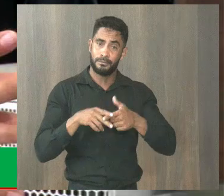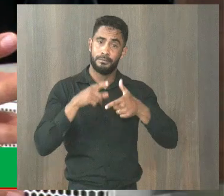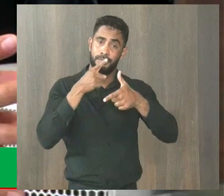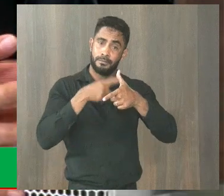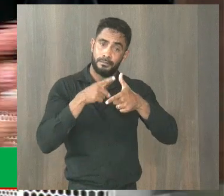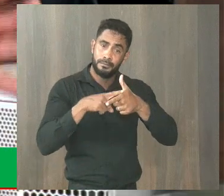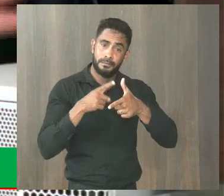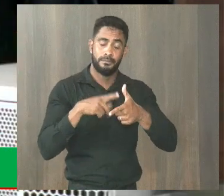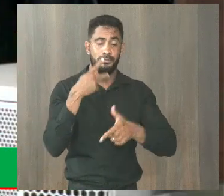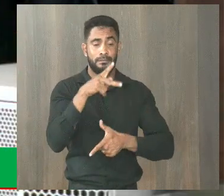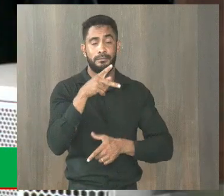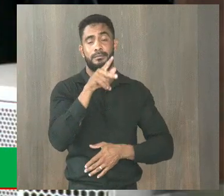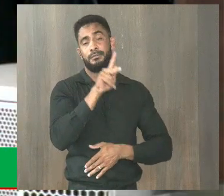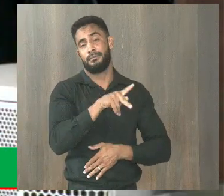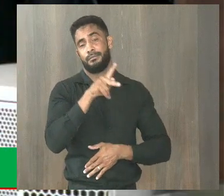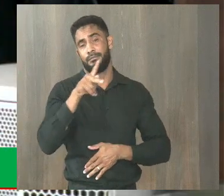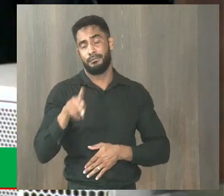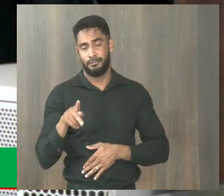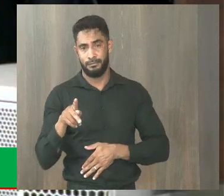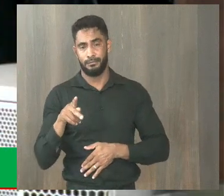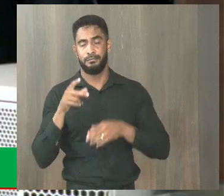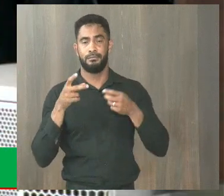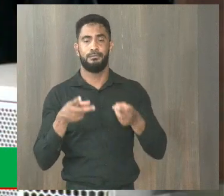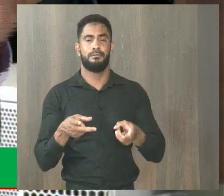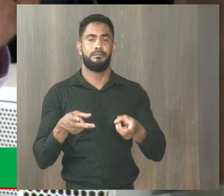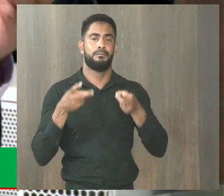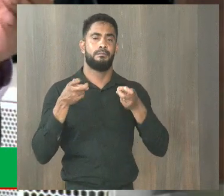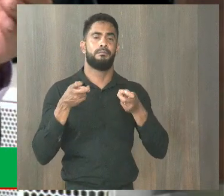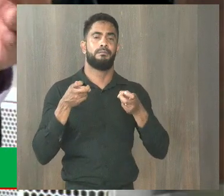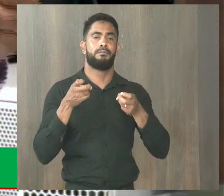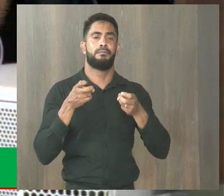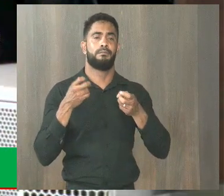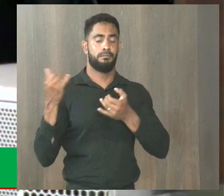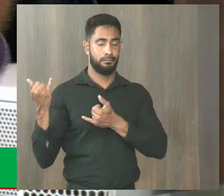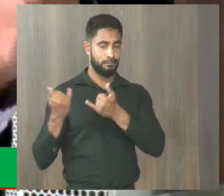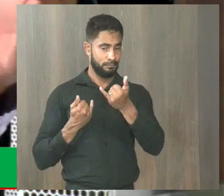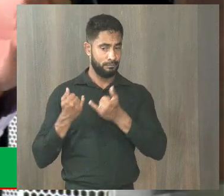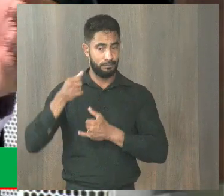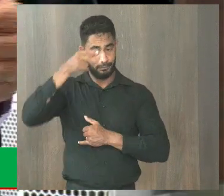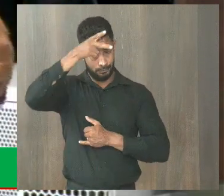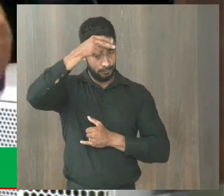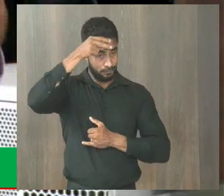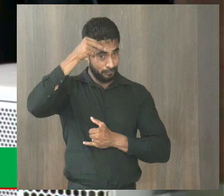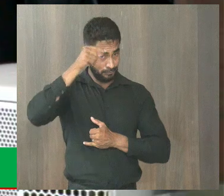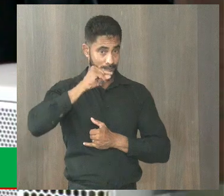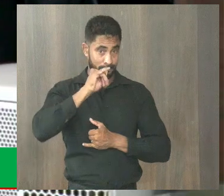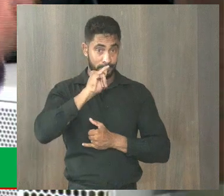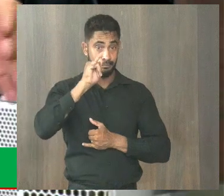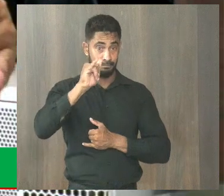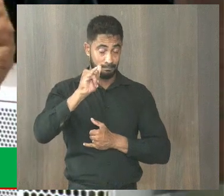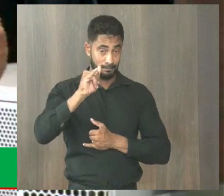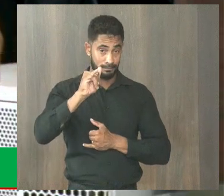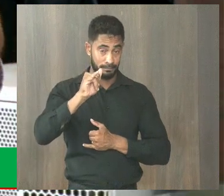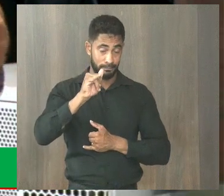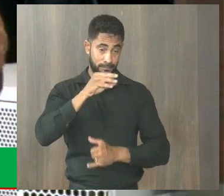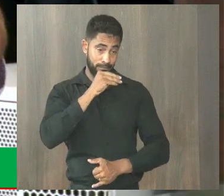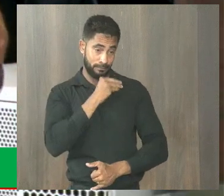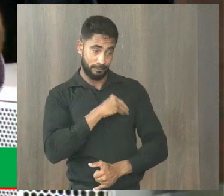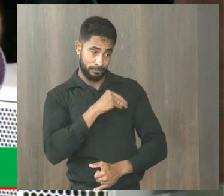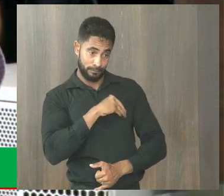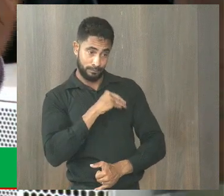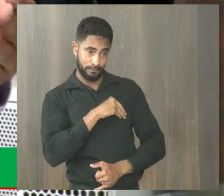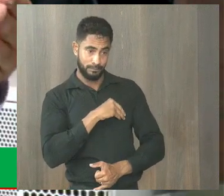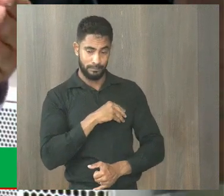desses professores. E nós vimos aí uma boa notícia que o prefeito deu a semana passada sobre o piso do magistério. E